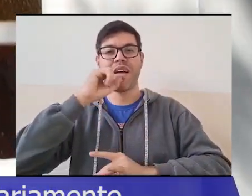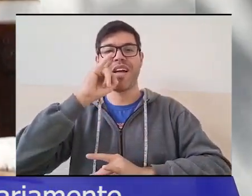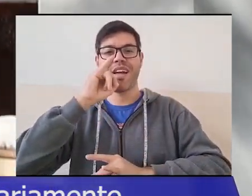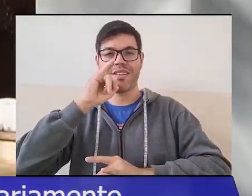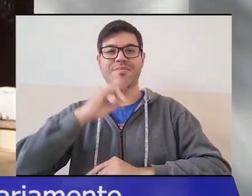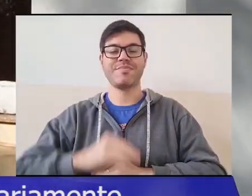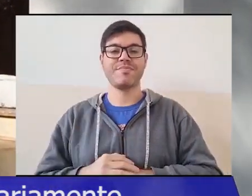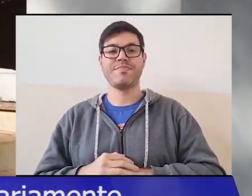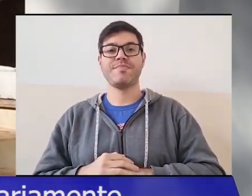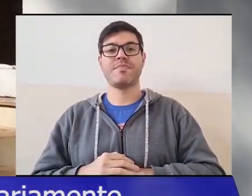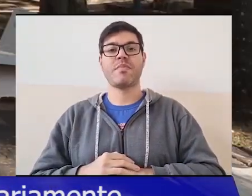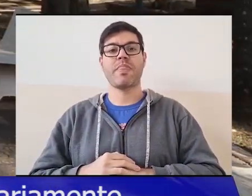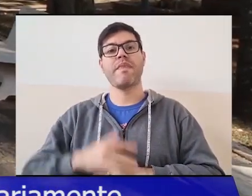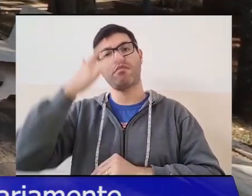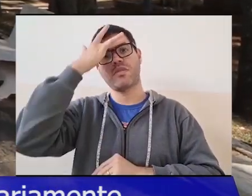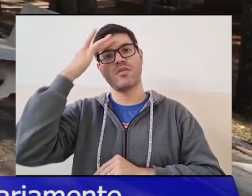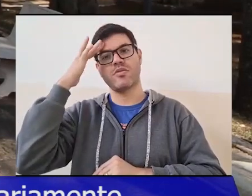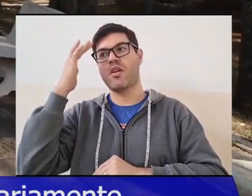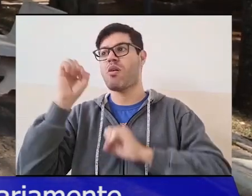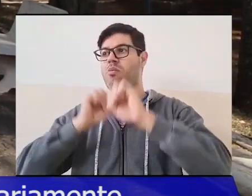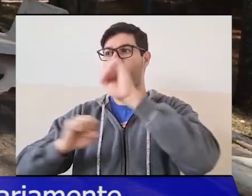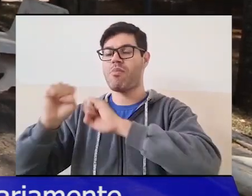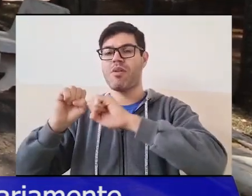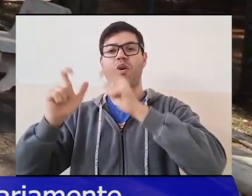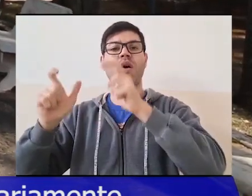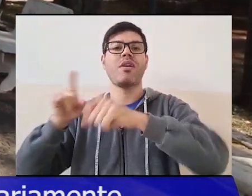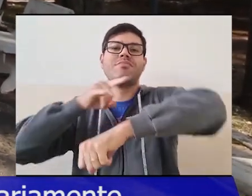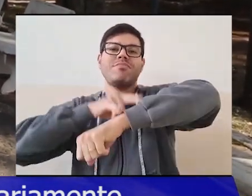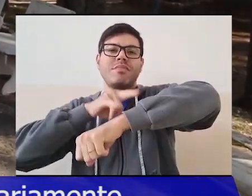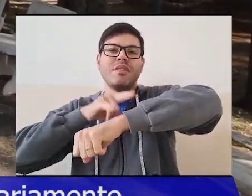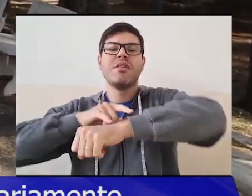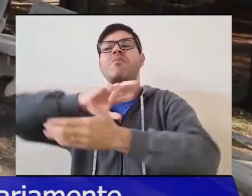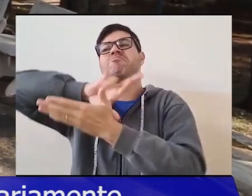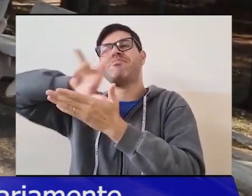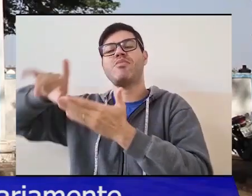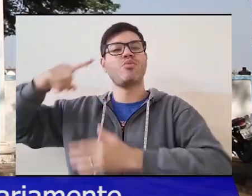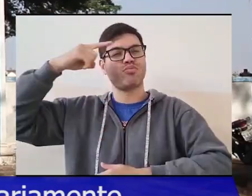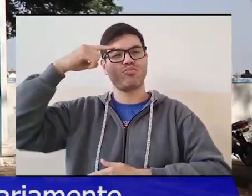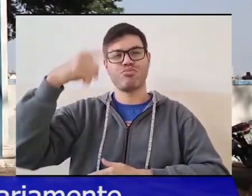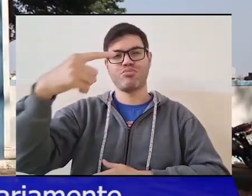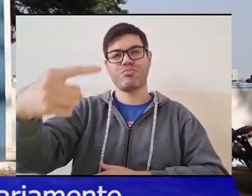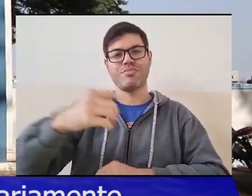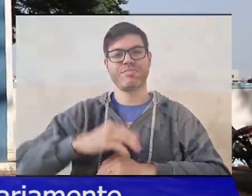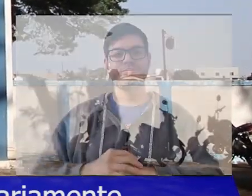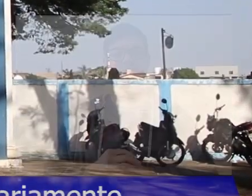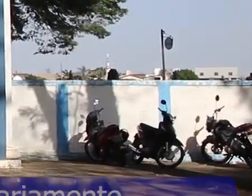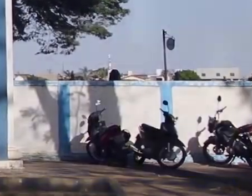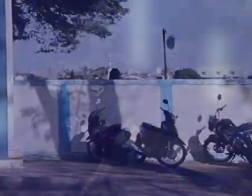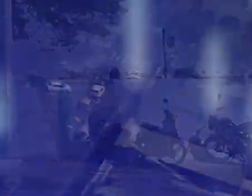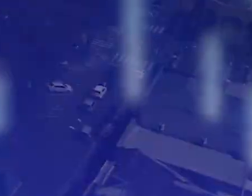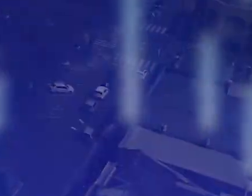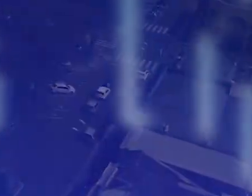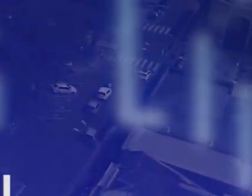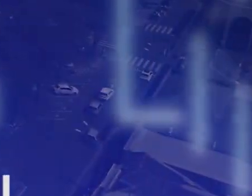pais, né? E o pessoal faz a limpeza dos banheiros também. Isso é diariamente.